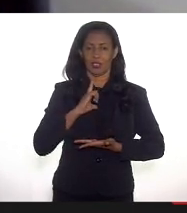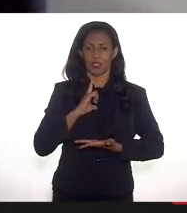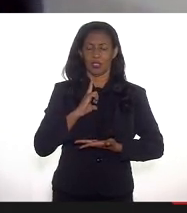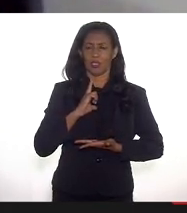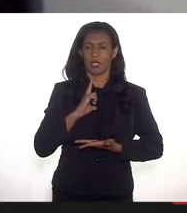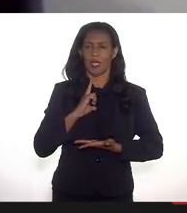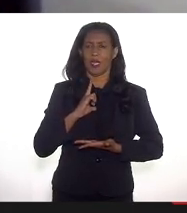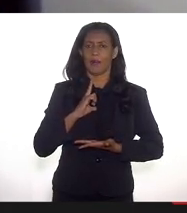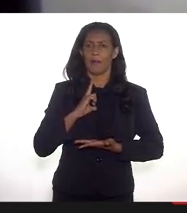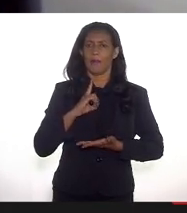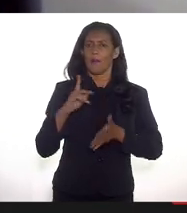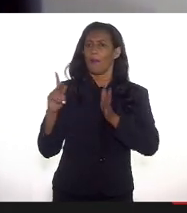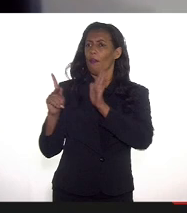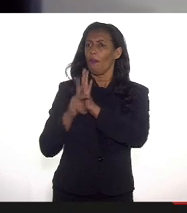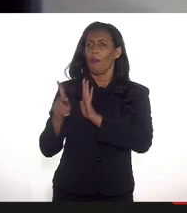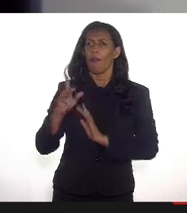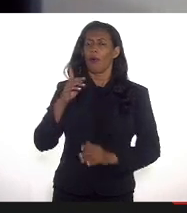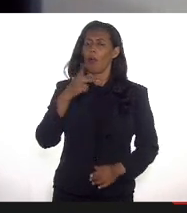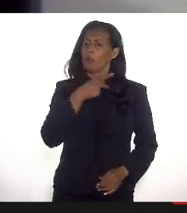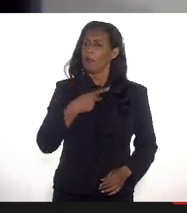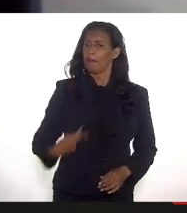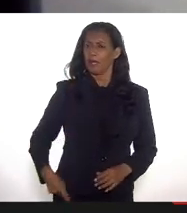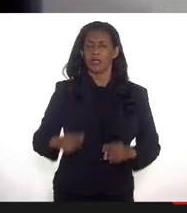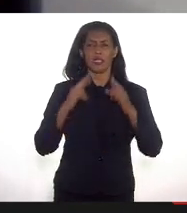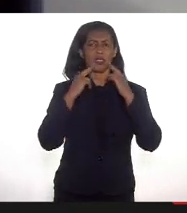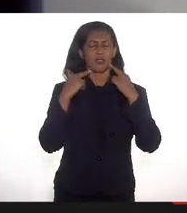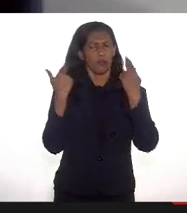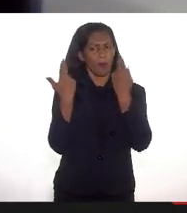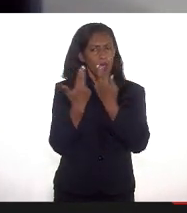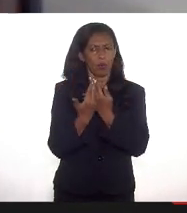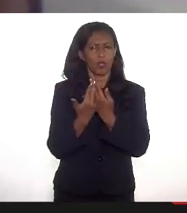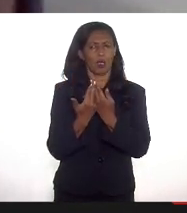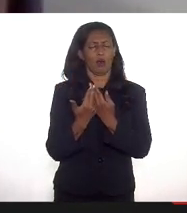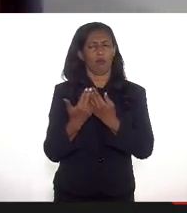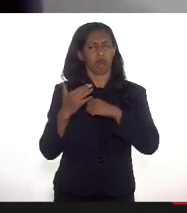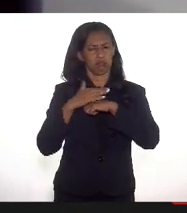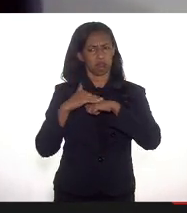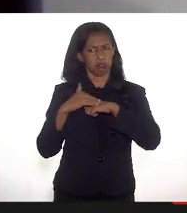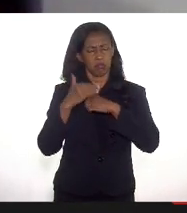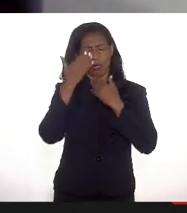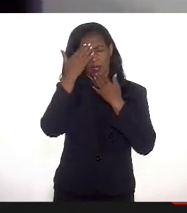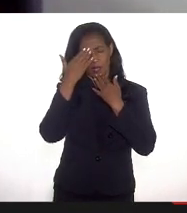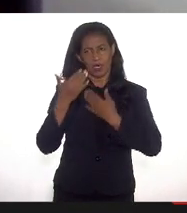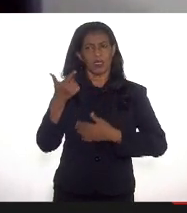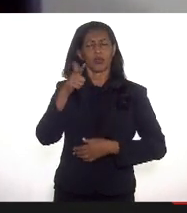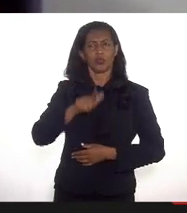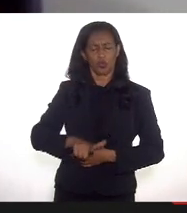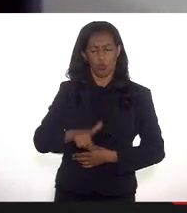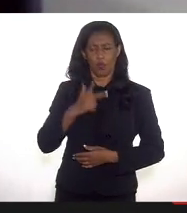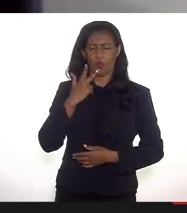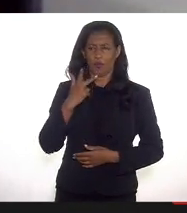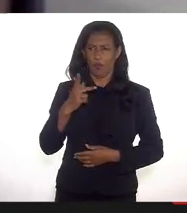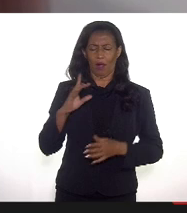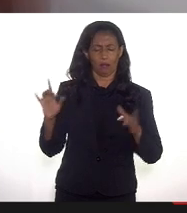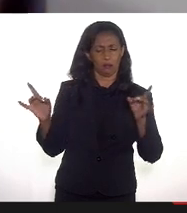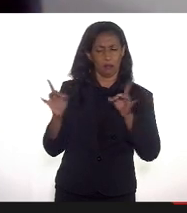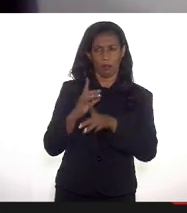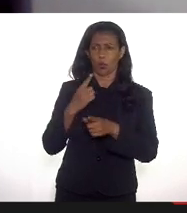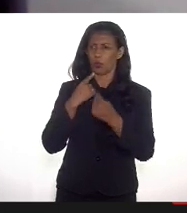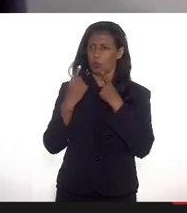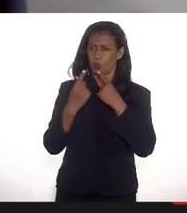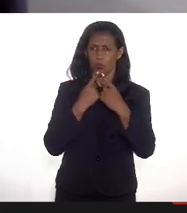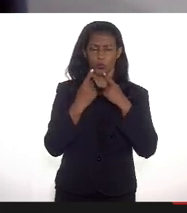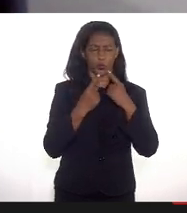próprio presidente João Carrilho, numa reunião que ele teve conosco, muito gentilmente, e eu, de novo, agradeço, presidente, a sua disponibilidade para o